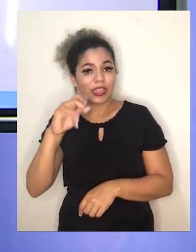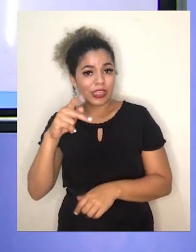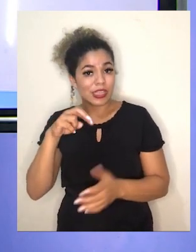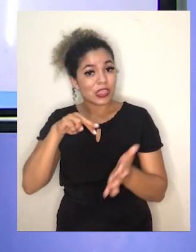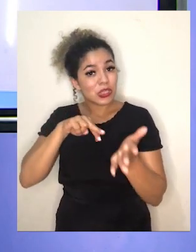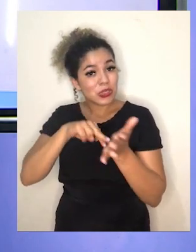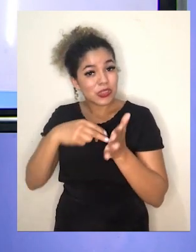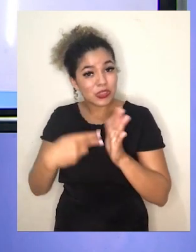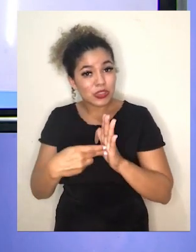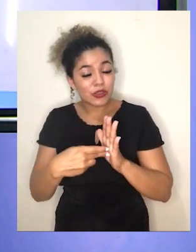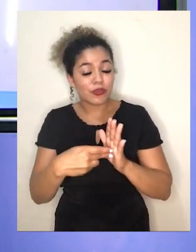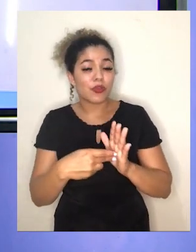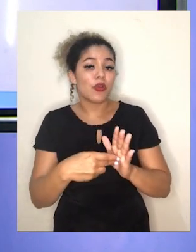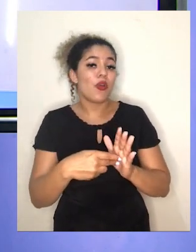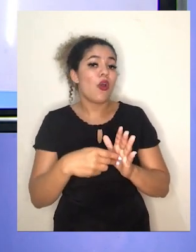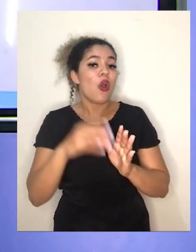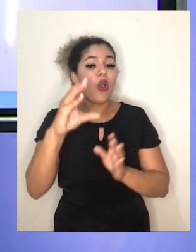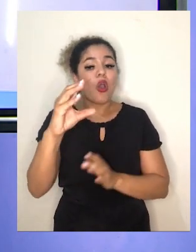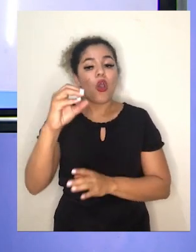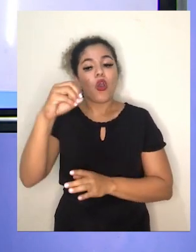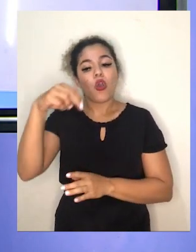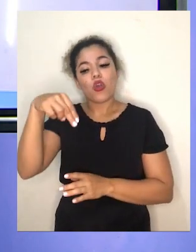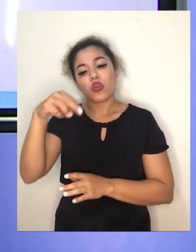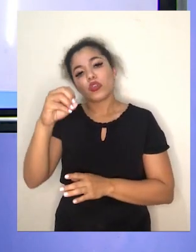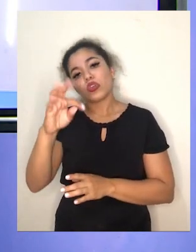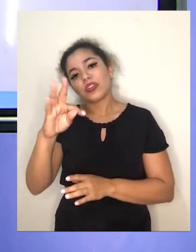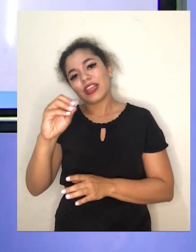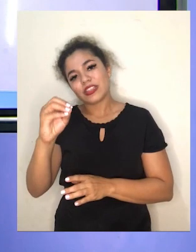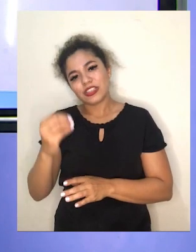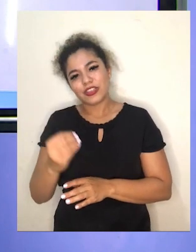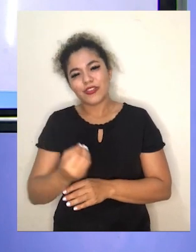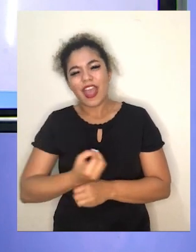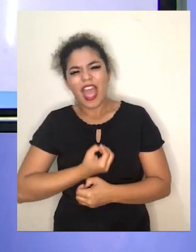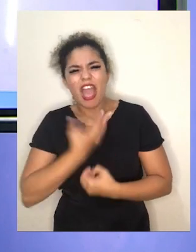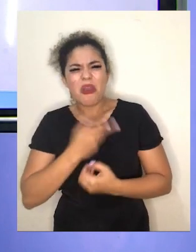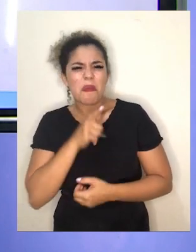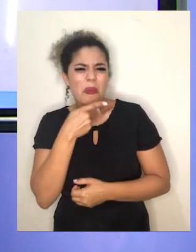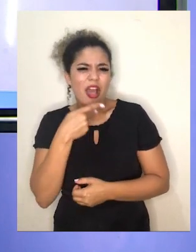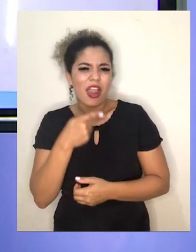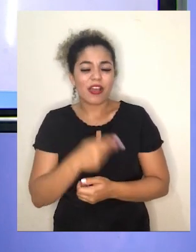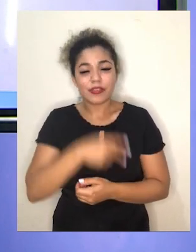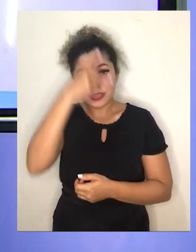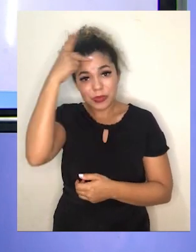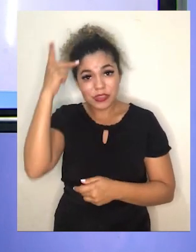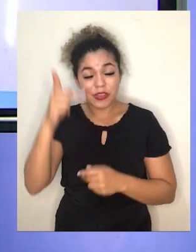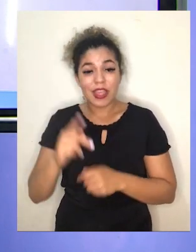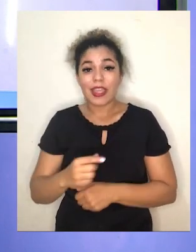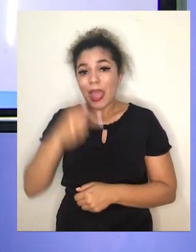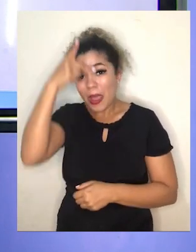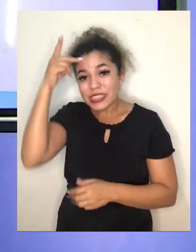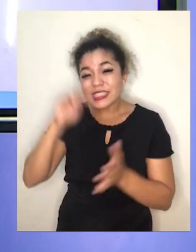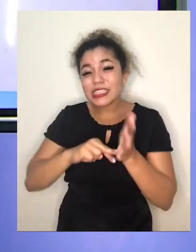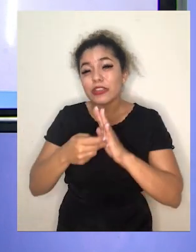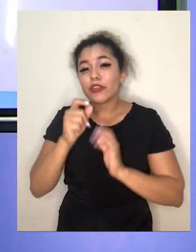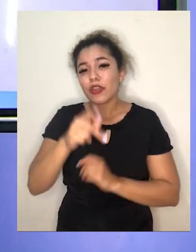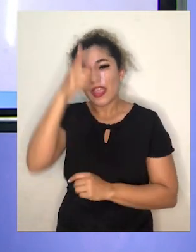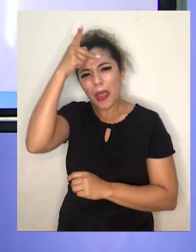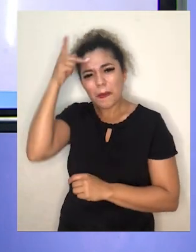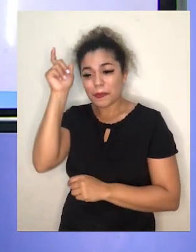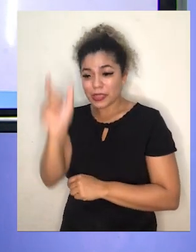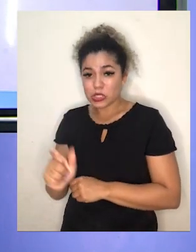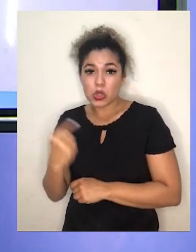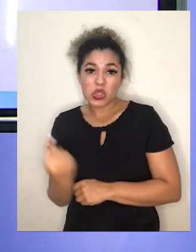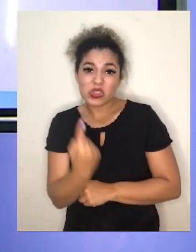sentido conotativo, tá? Aqui é um ditado popular que significa o quê? Que uma pessoa sozinha não faz a